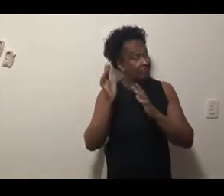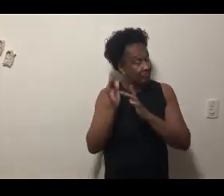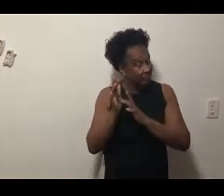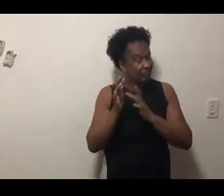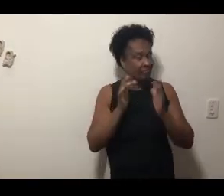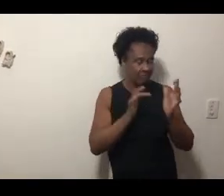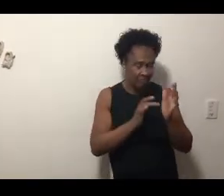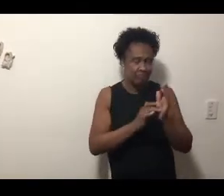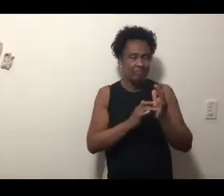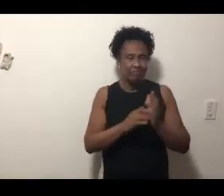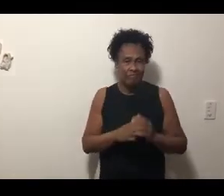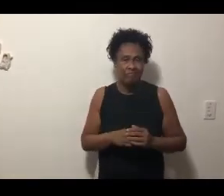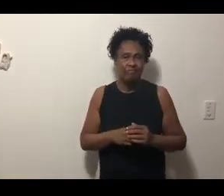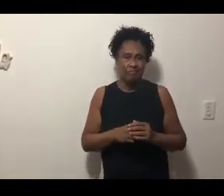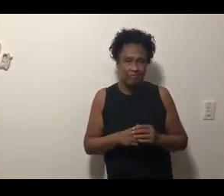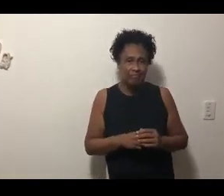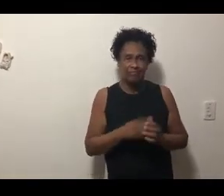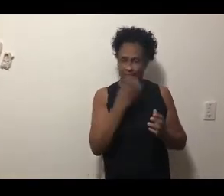de Jesus.